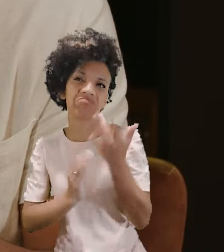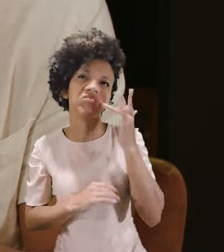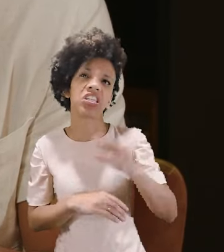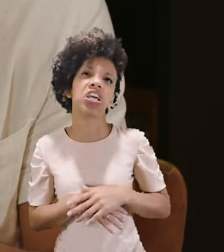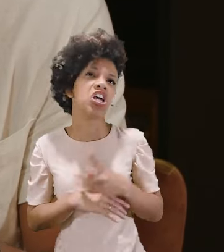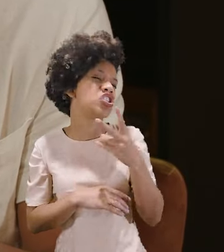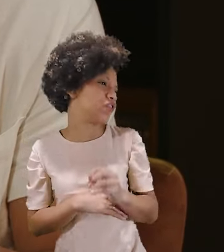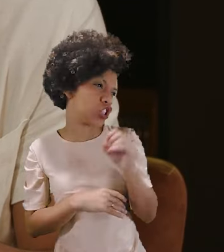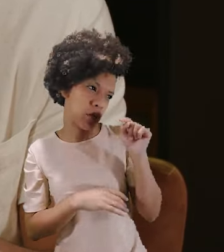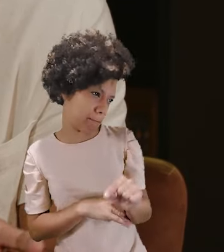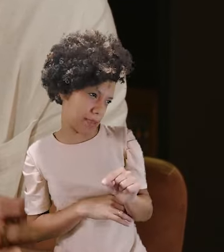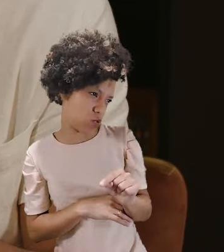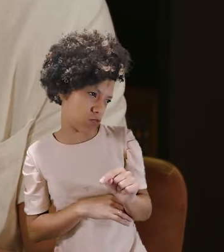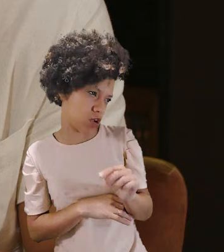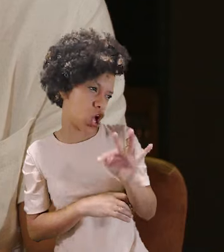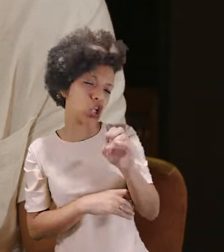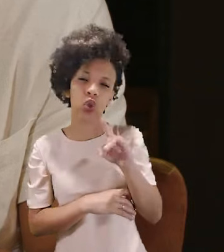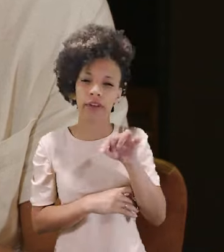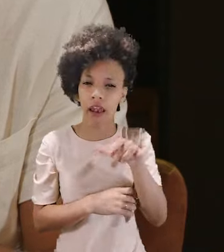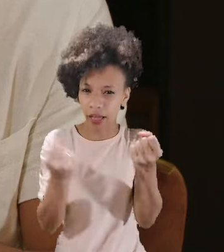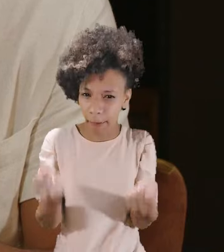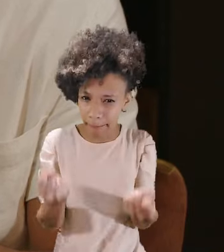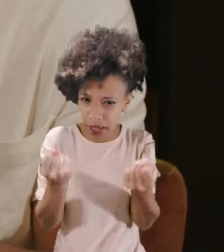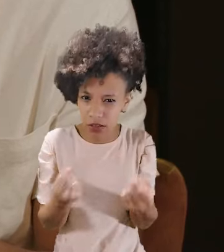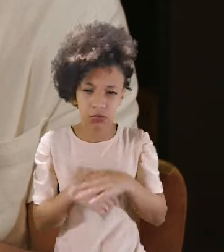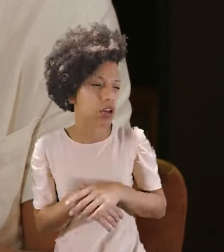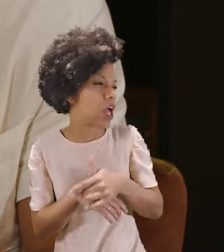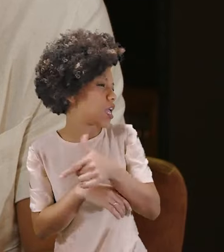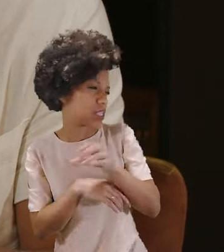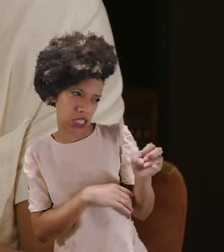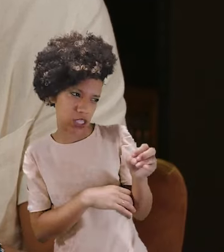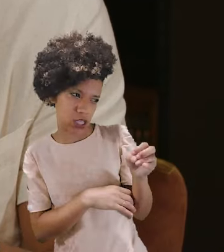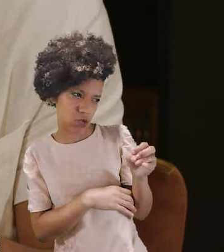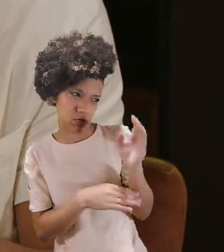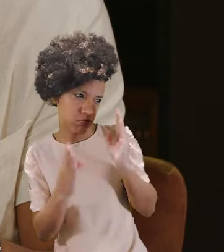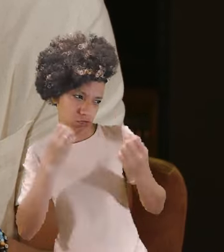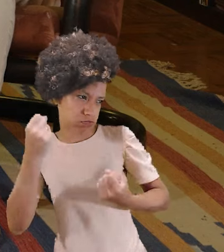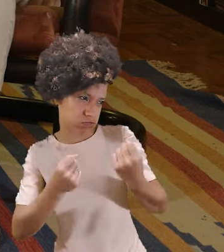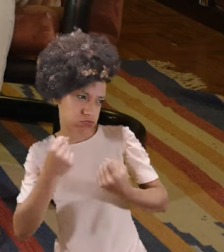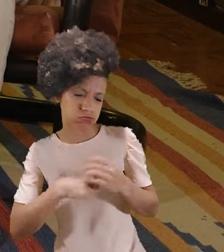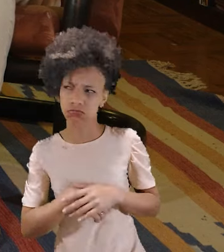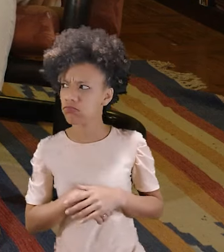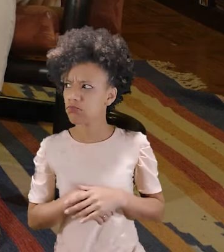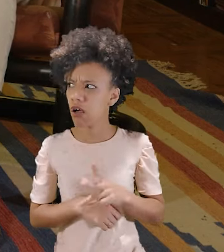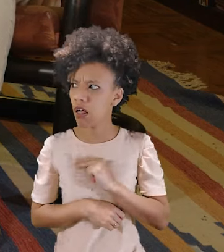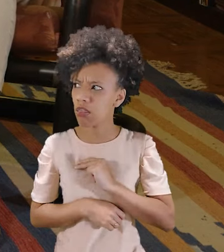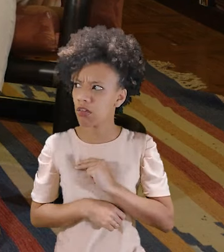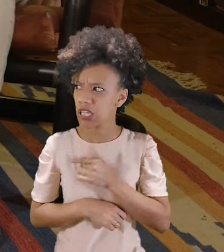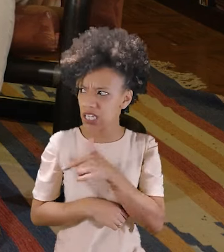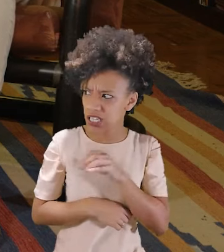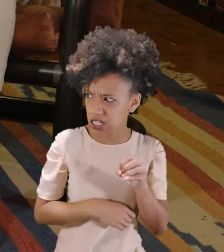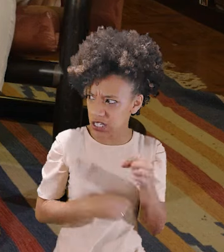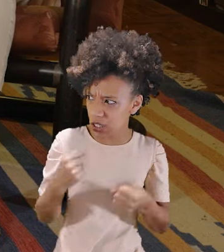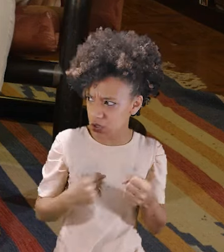será de 20 mil toneladas que eu carrego em mais ou menos estão falando aí de 700 caminhões Entendeu essa coisa para